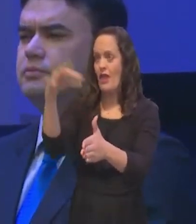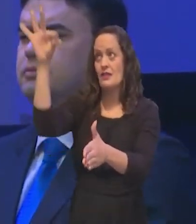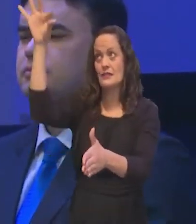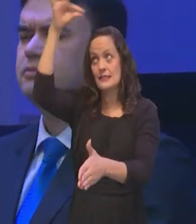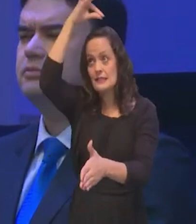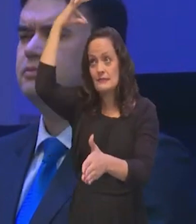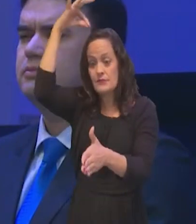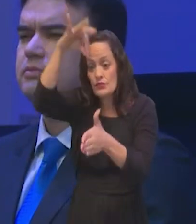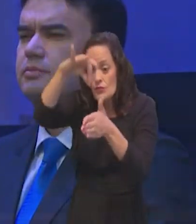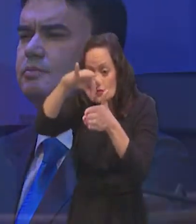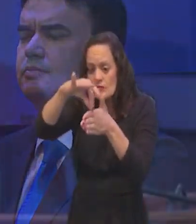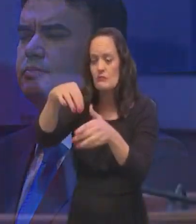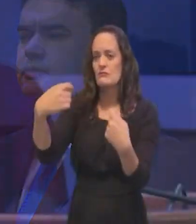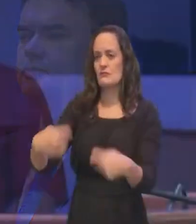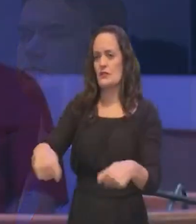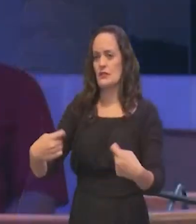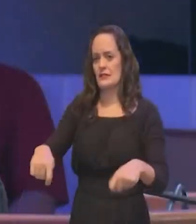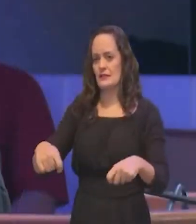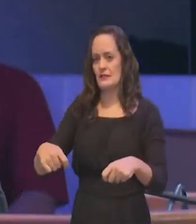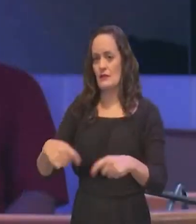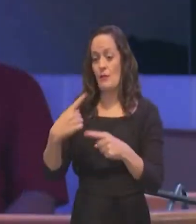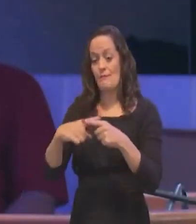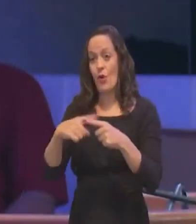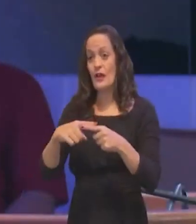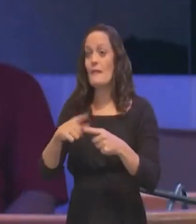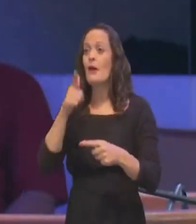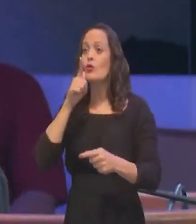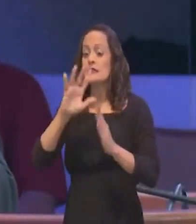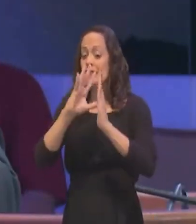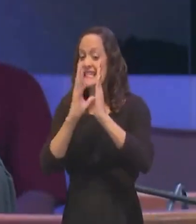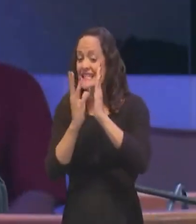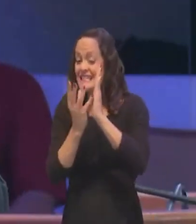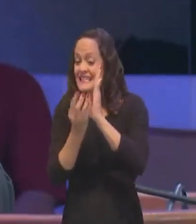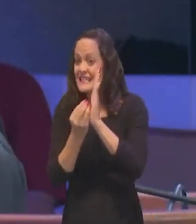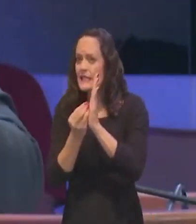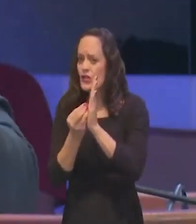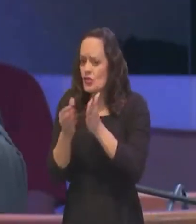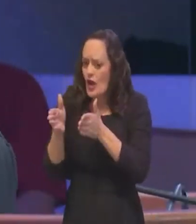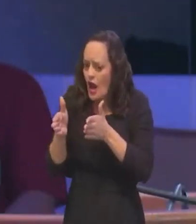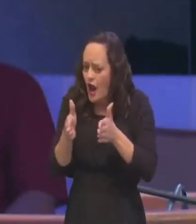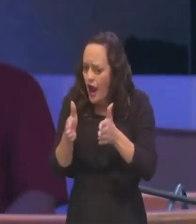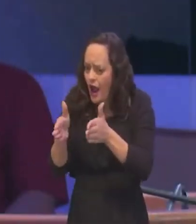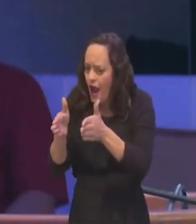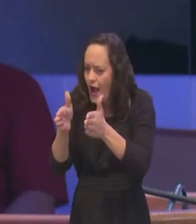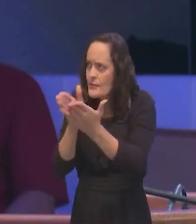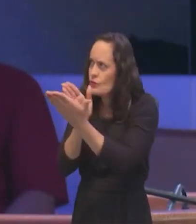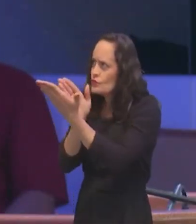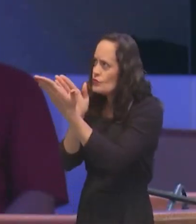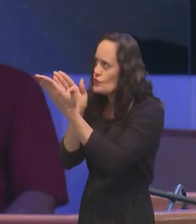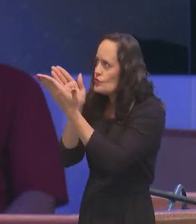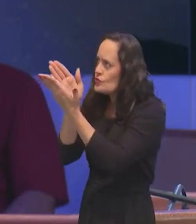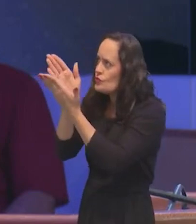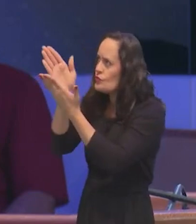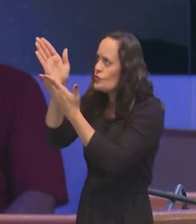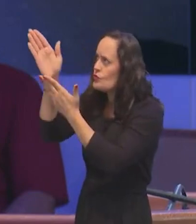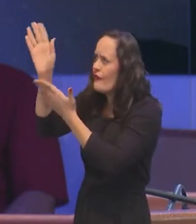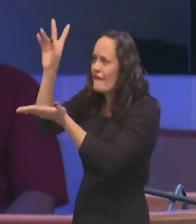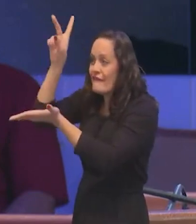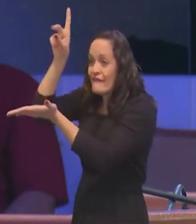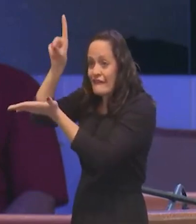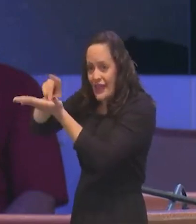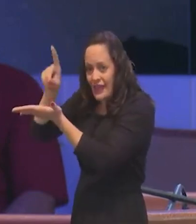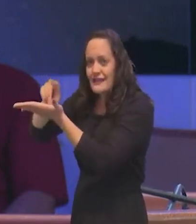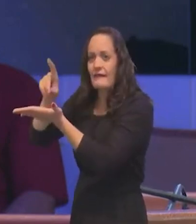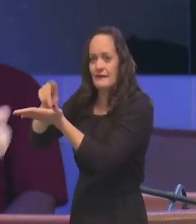Uma das provas de que a igreja tem sido uma igreja que está caminhando diante do Senhor de maneira verdadeira